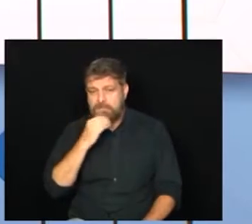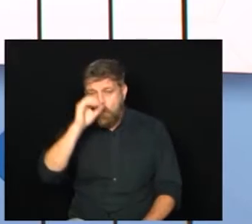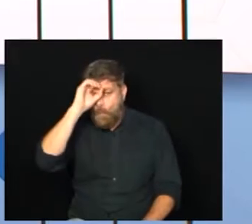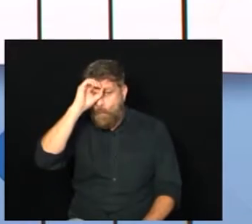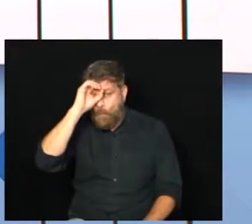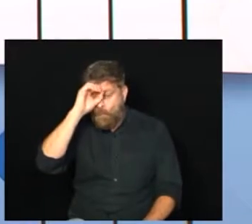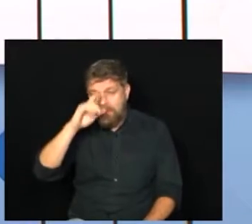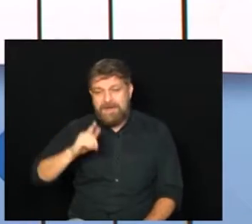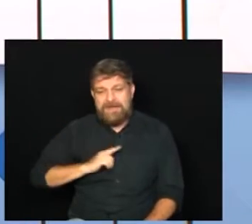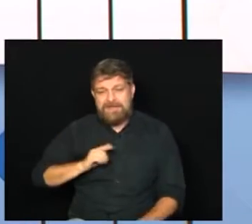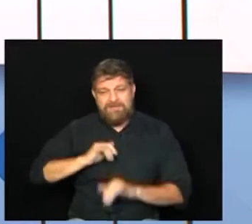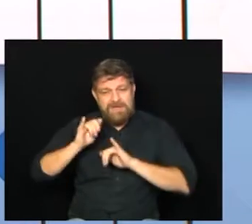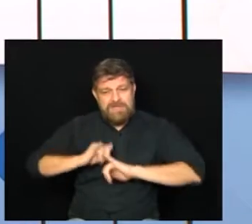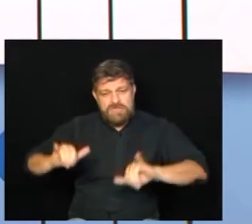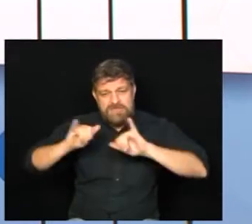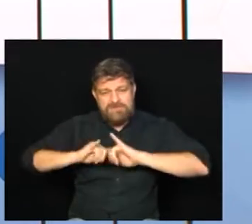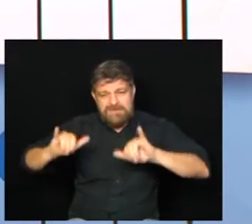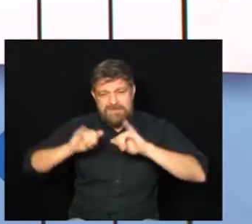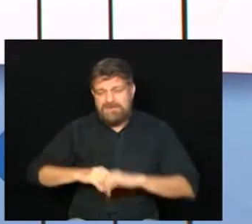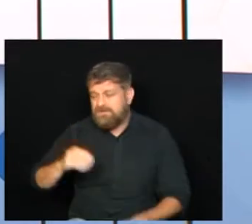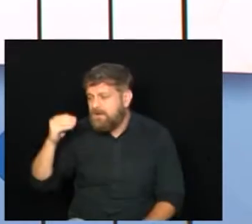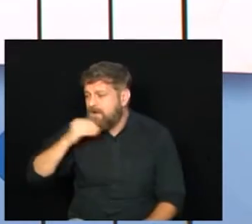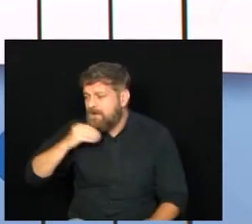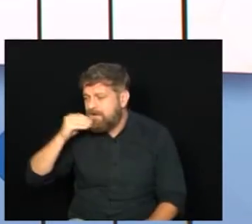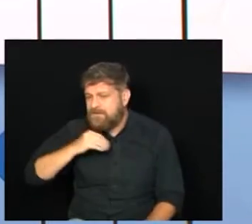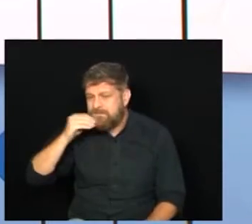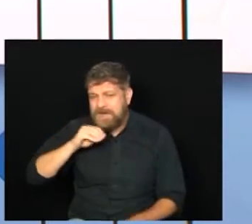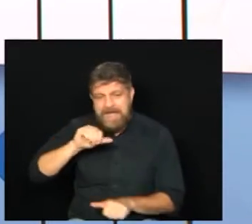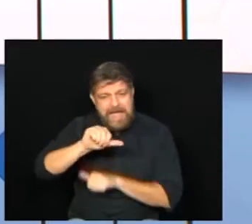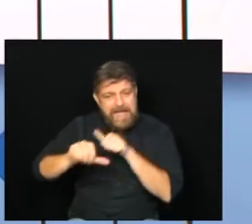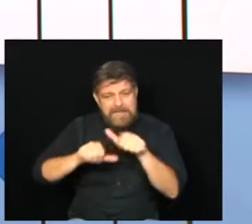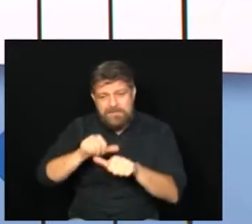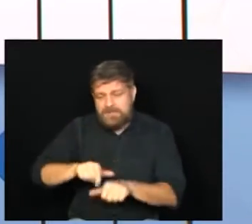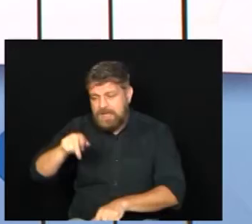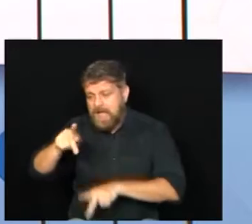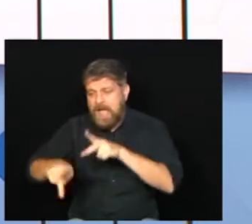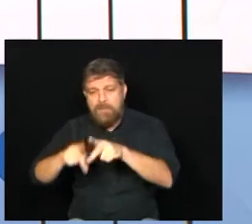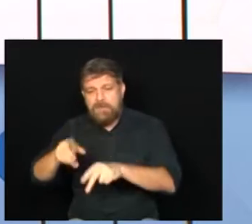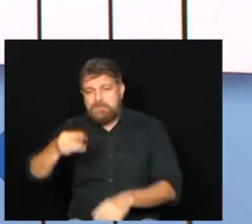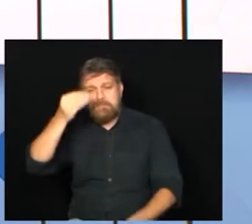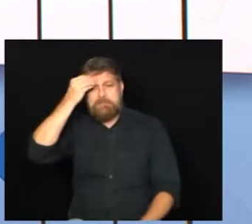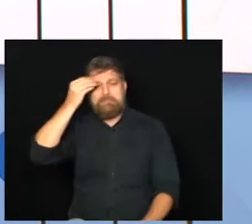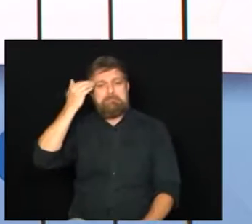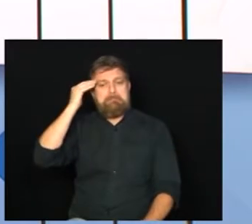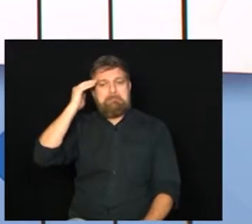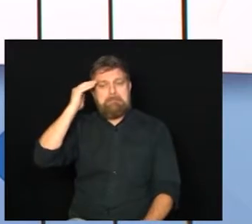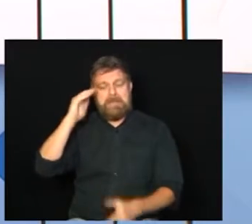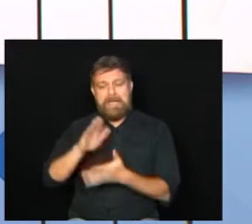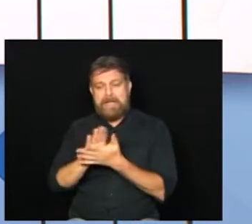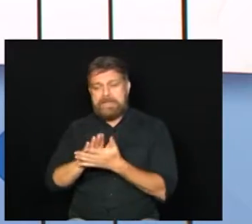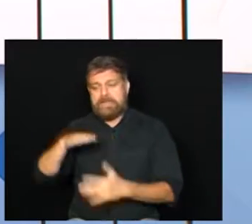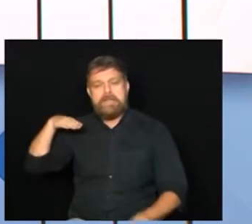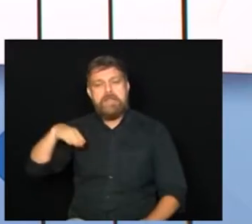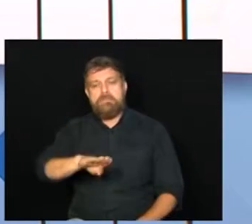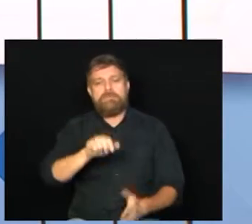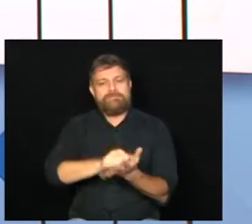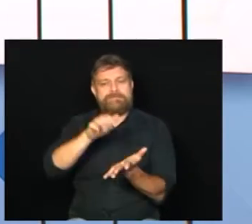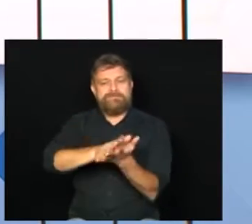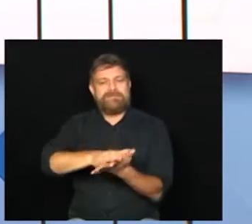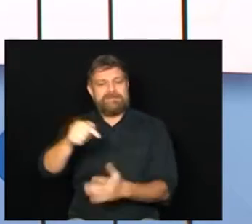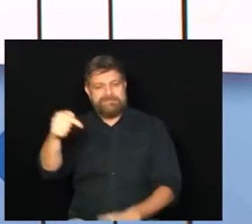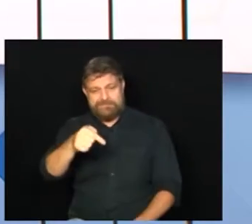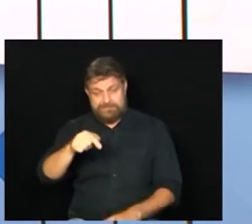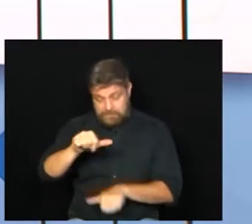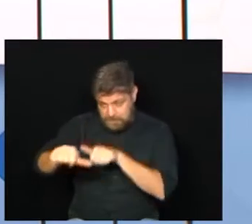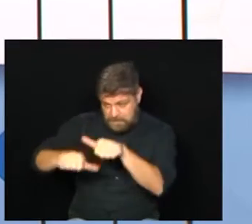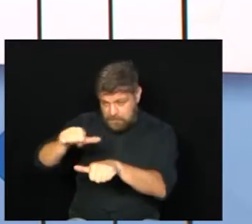ocasionando divulgação insuficiente das mudanças para o conhecimento da comunidade que transita ali. As alterações ocorreram